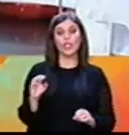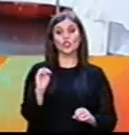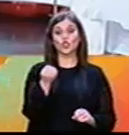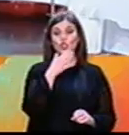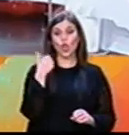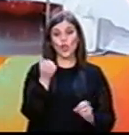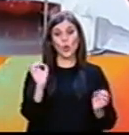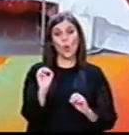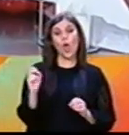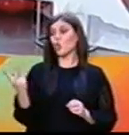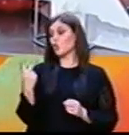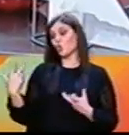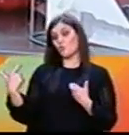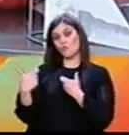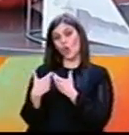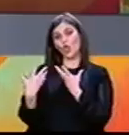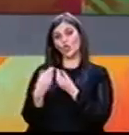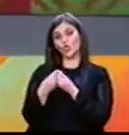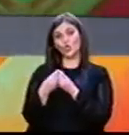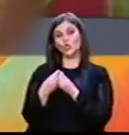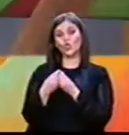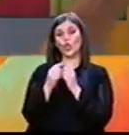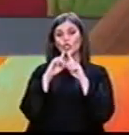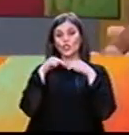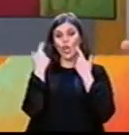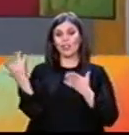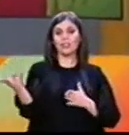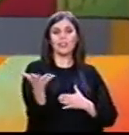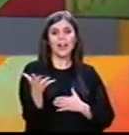sim, sim. É a sim, vida, claro, minha que querida. Sim. Jorge, dança.